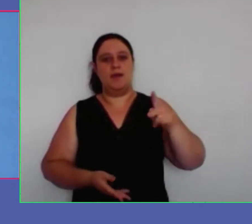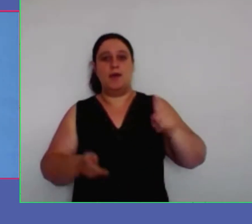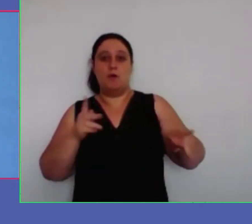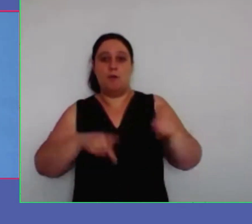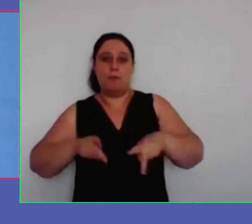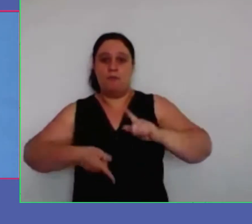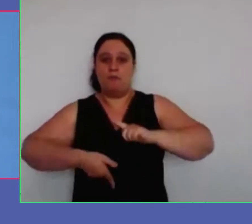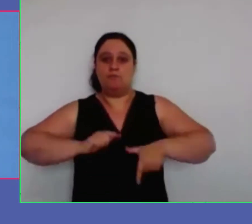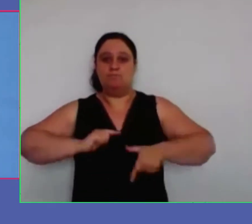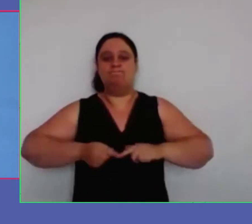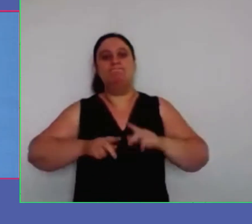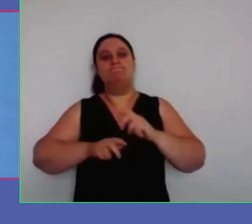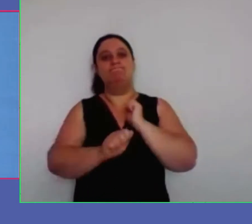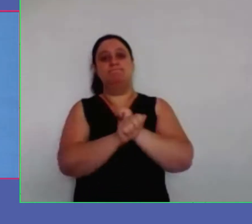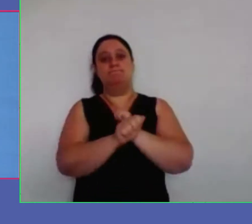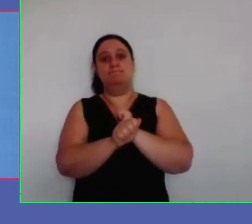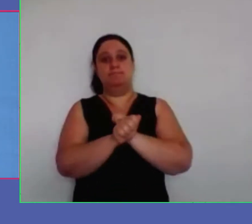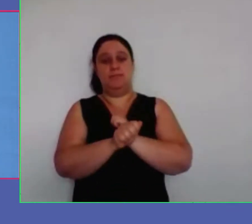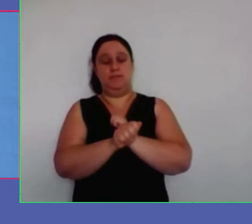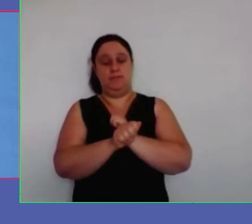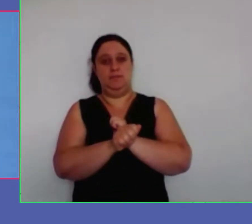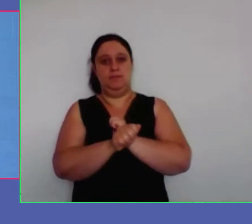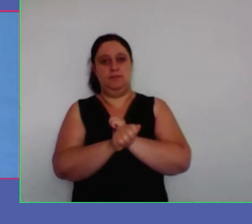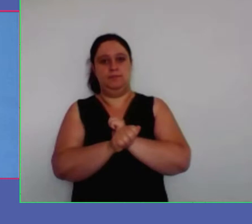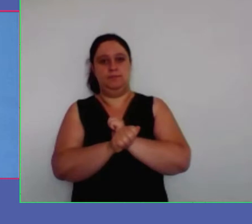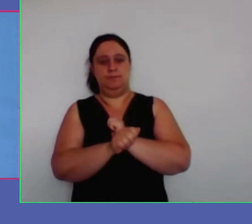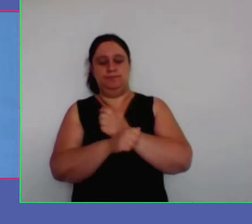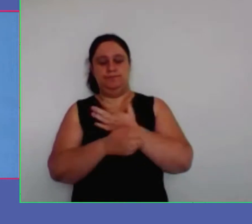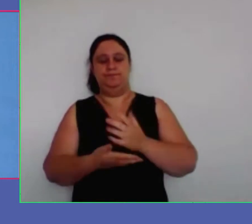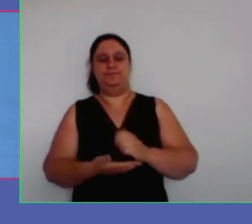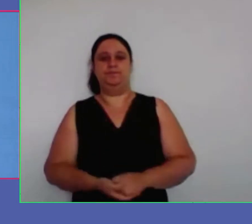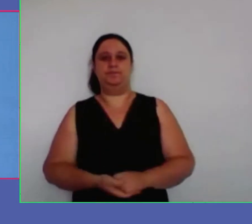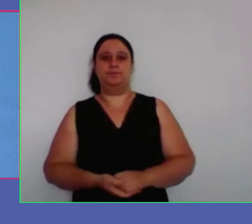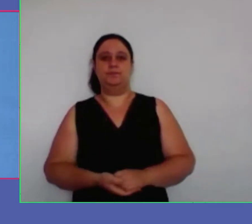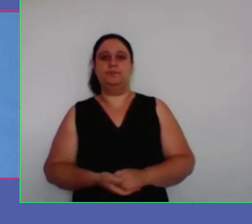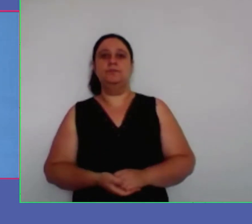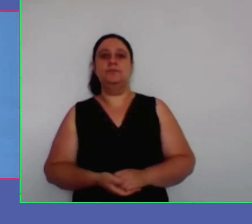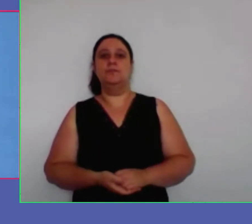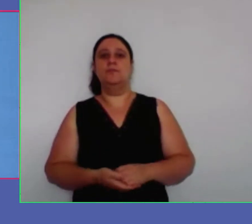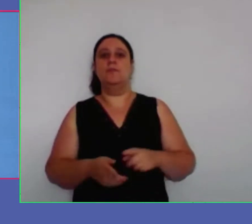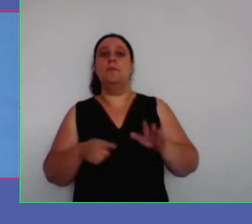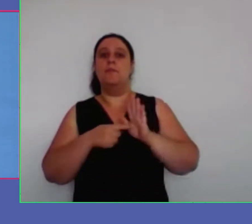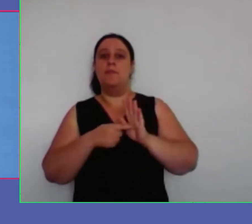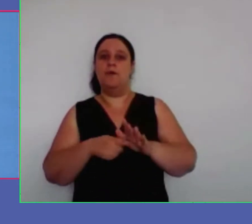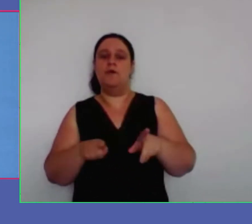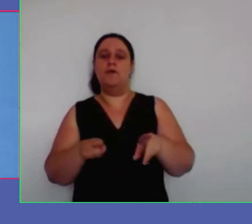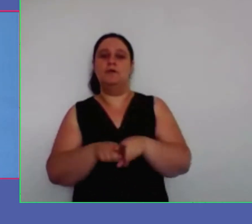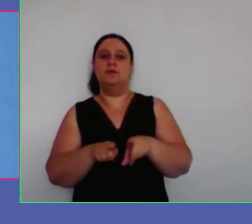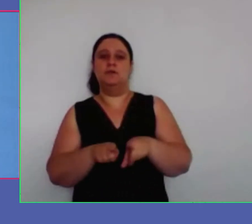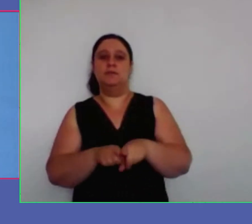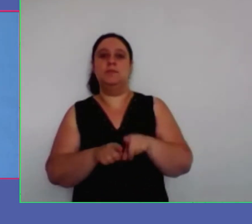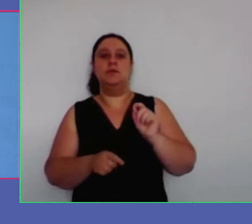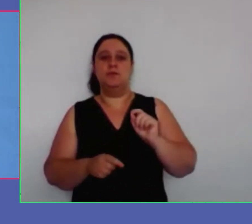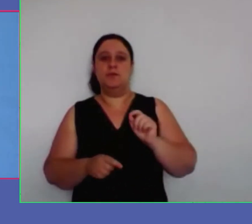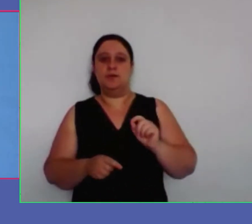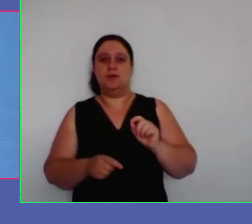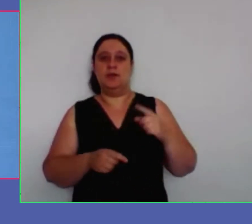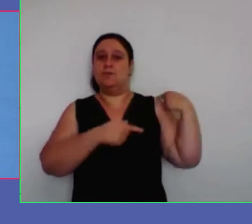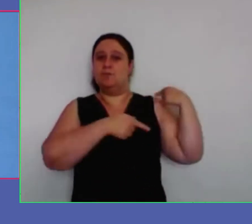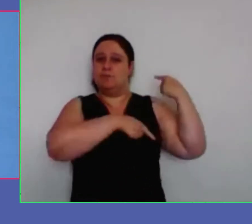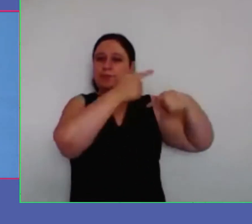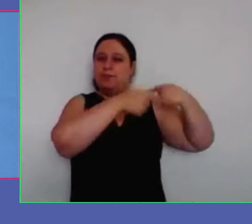Testamento. Ele é o Messias e mostra a sua genealogia, a